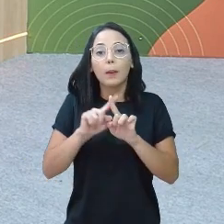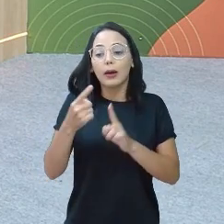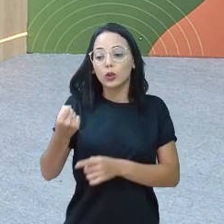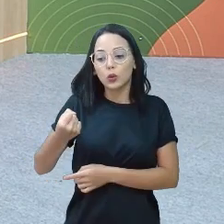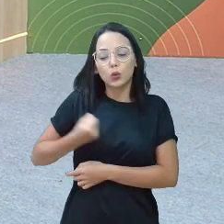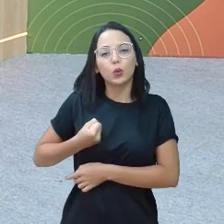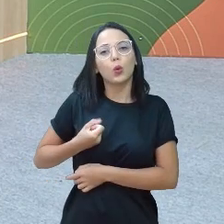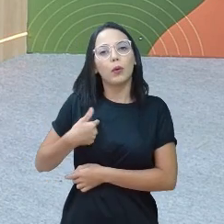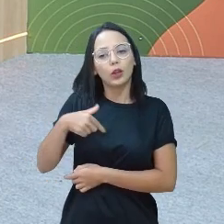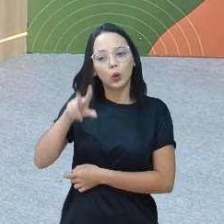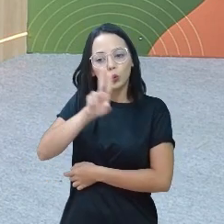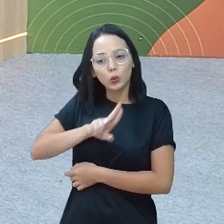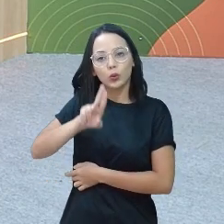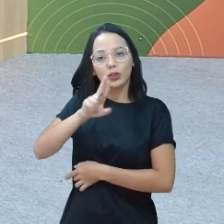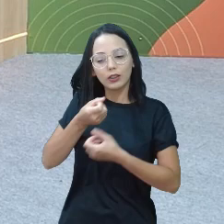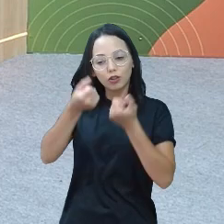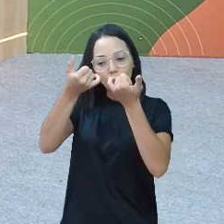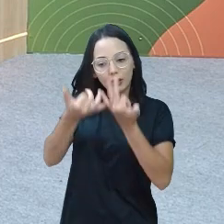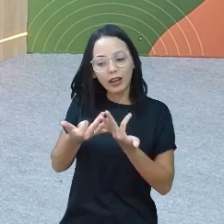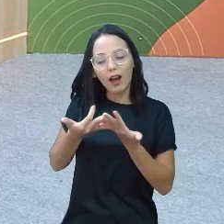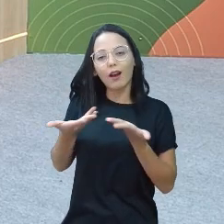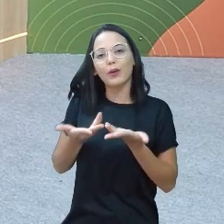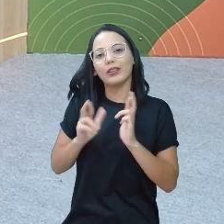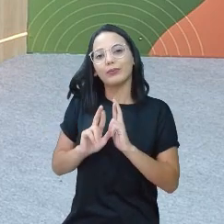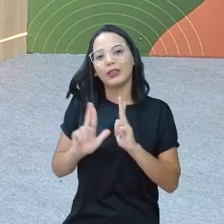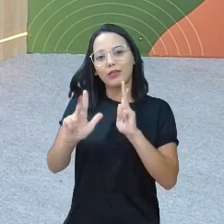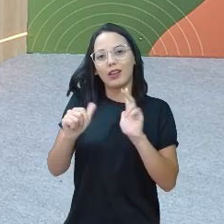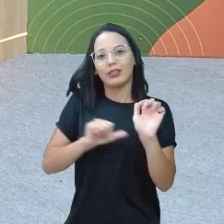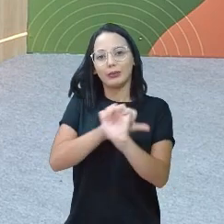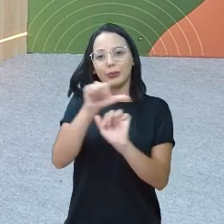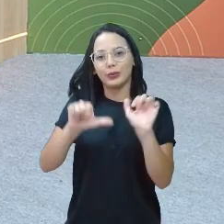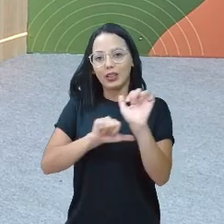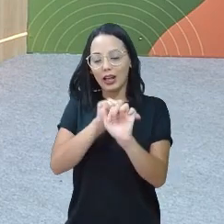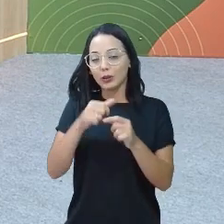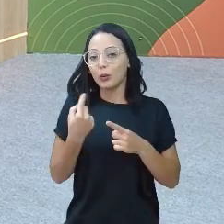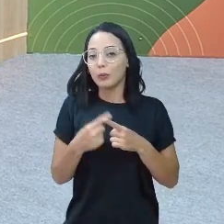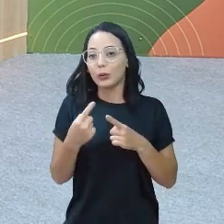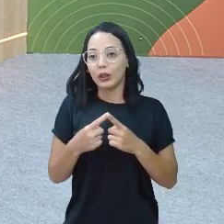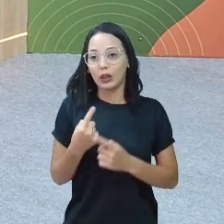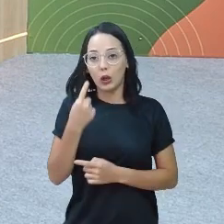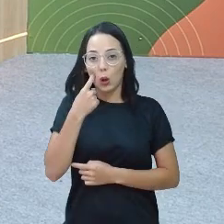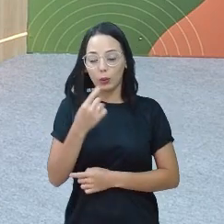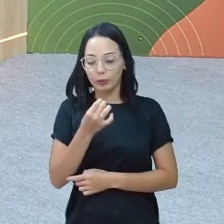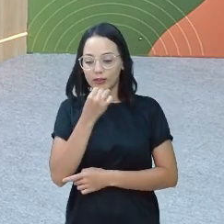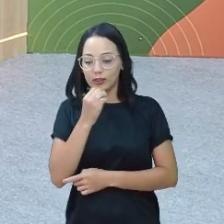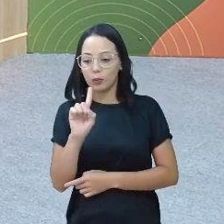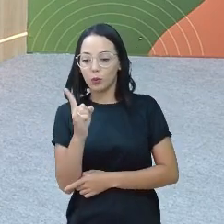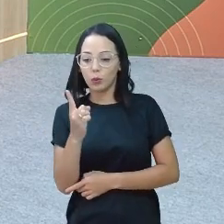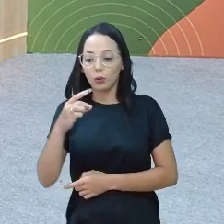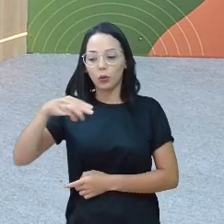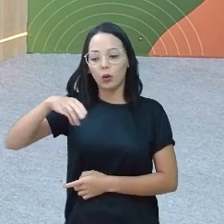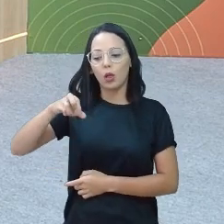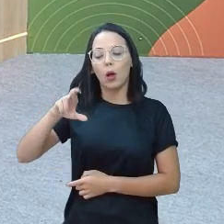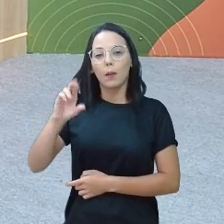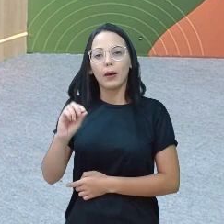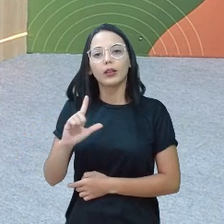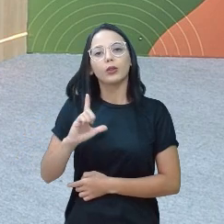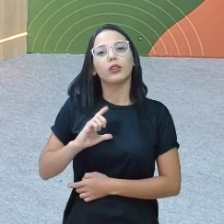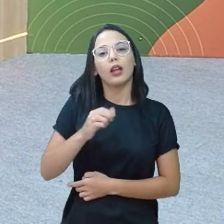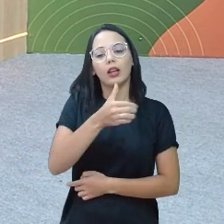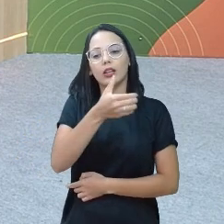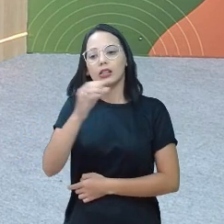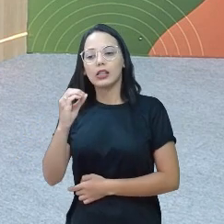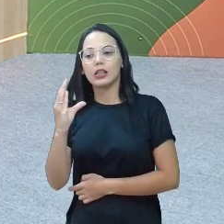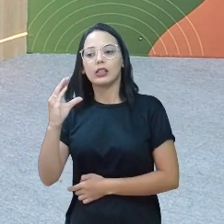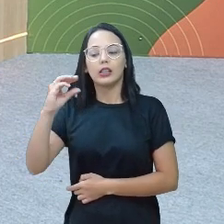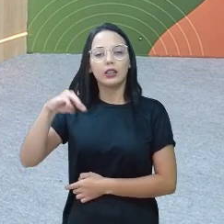número que eu estou utilizando para expressar, ele está ficando diferente. Porque em 1 metro, cabe 100 centímetros. Então, a